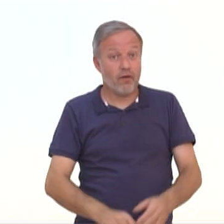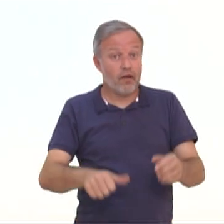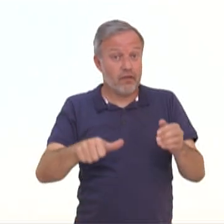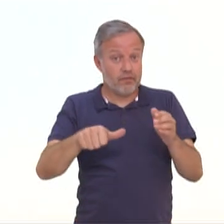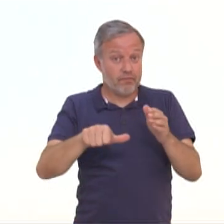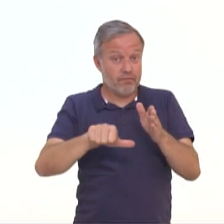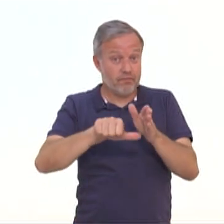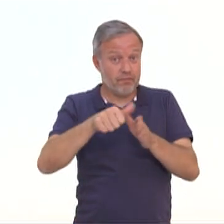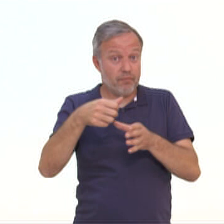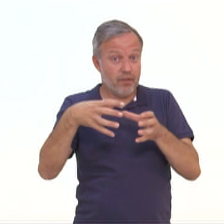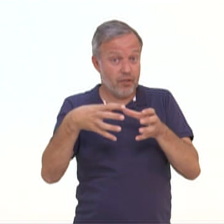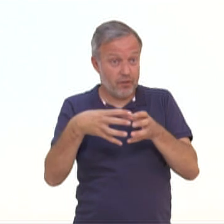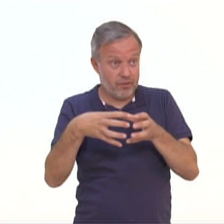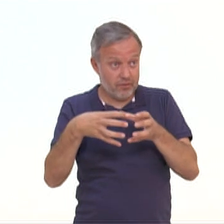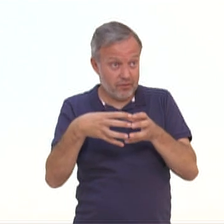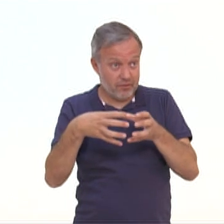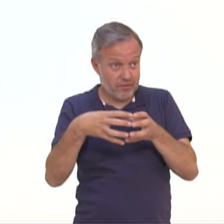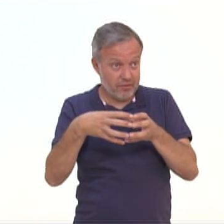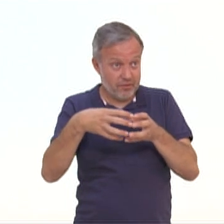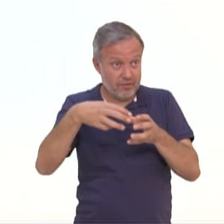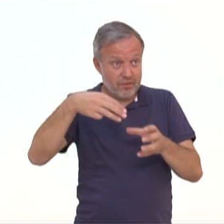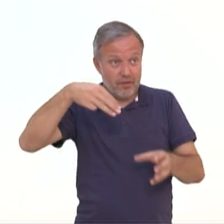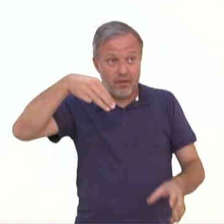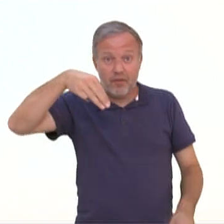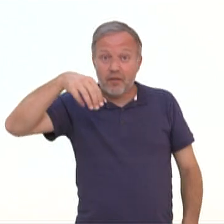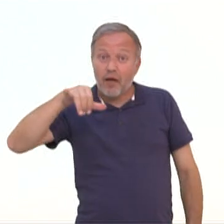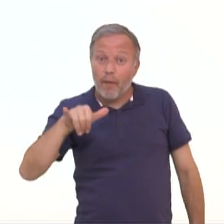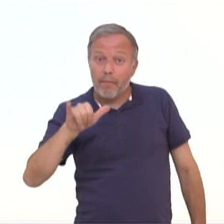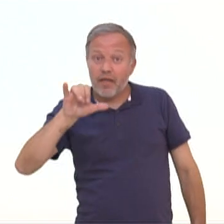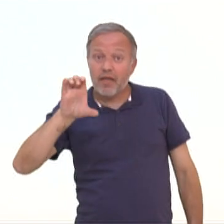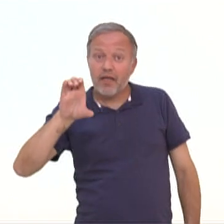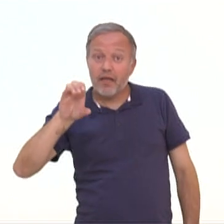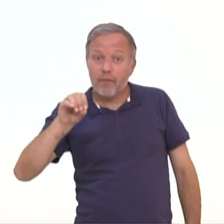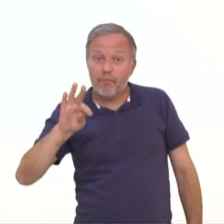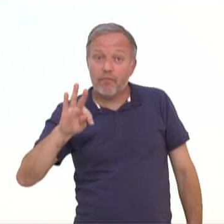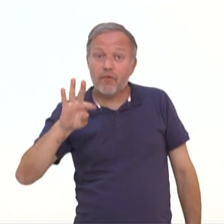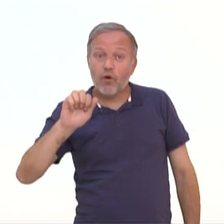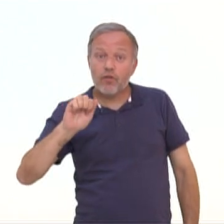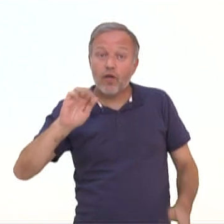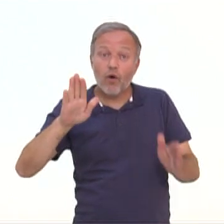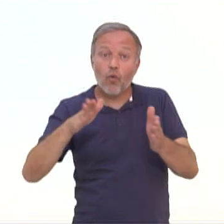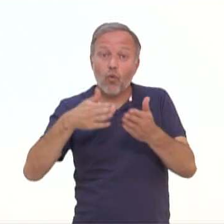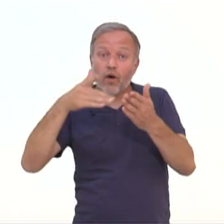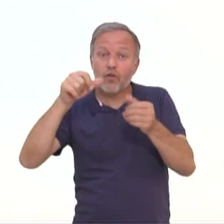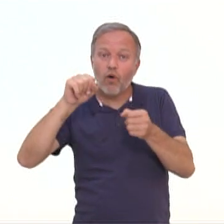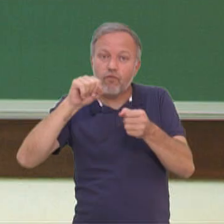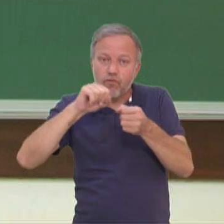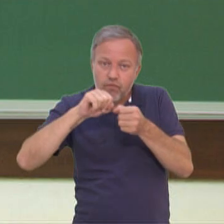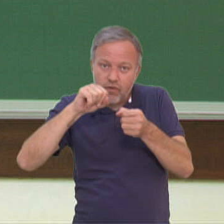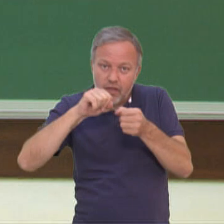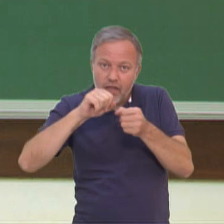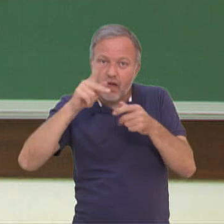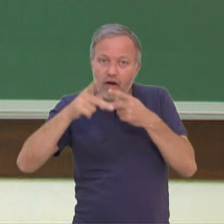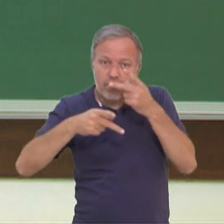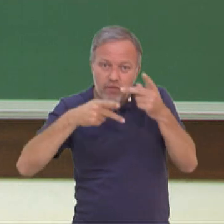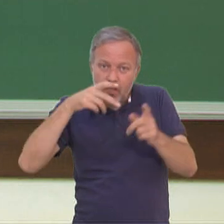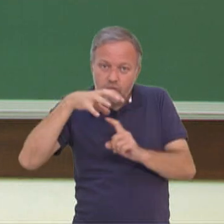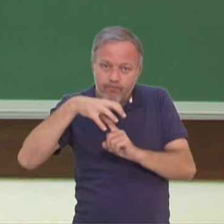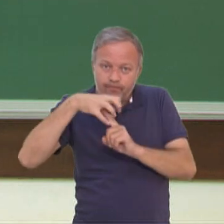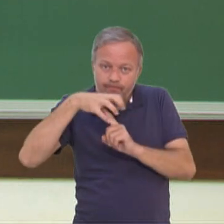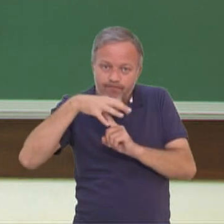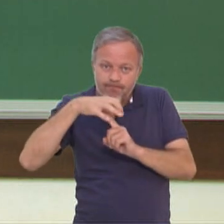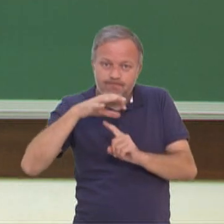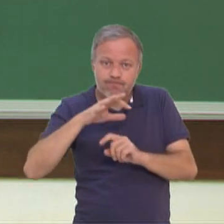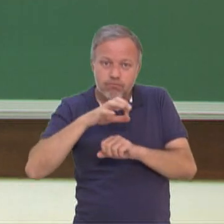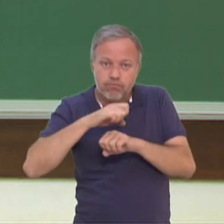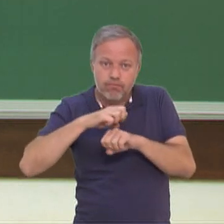grupo, Chytridiomycota. Micotas, micos, é quando a gente está falando de fungos, é o termo grego para fungos.